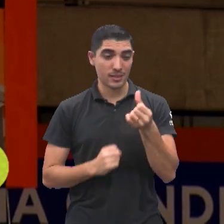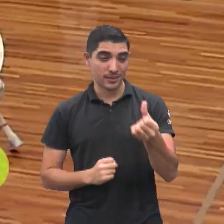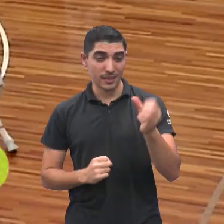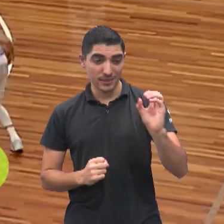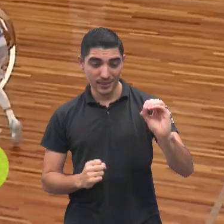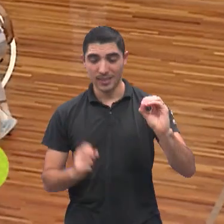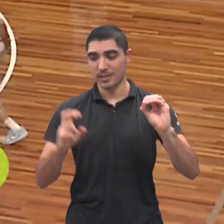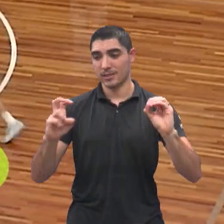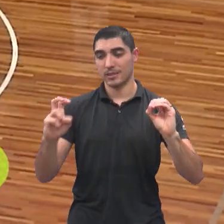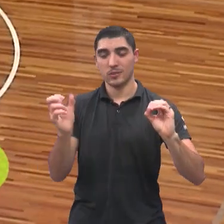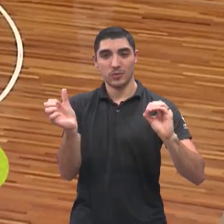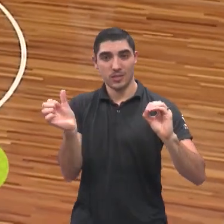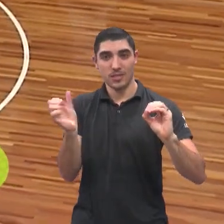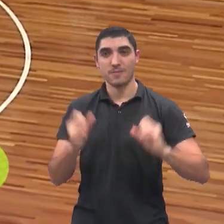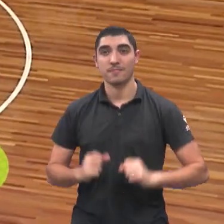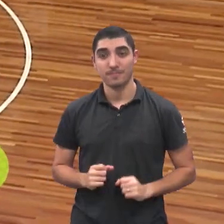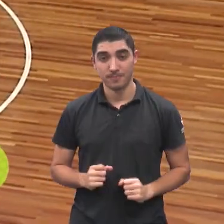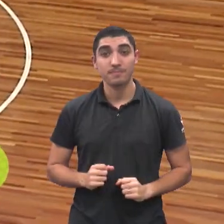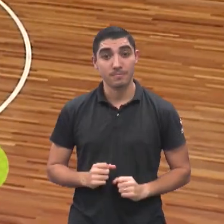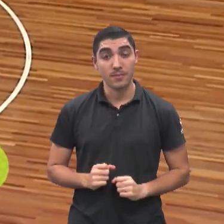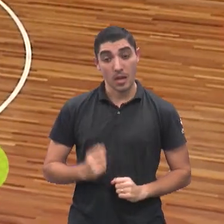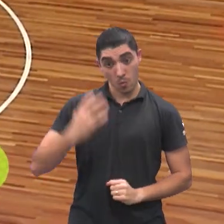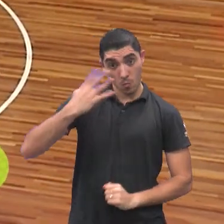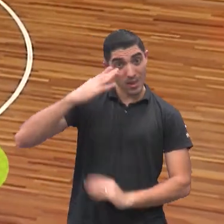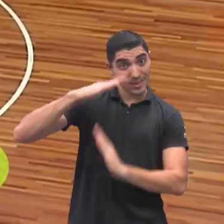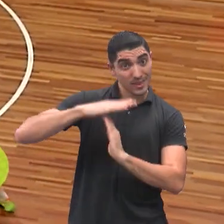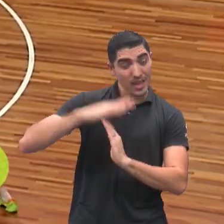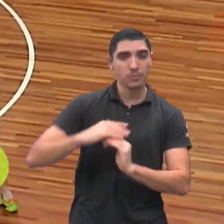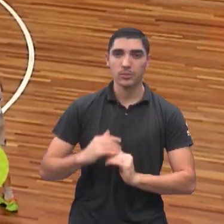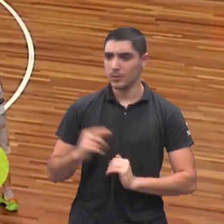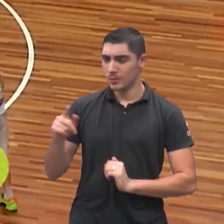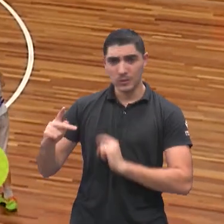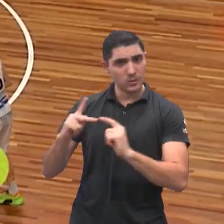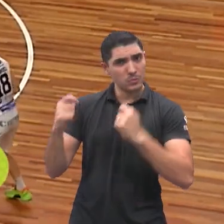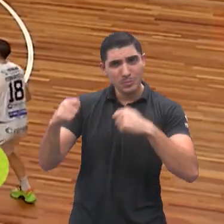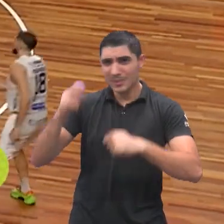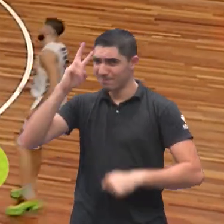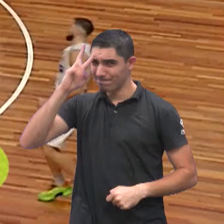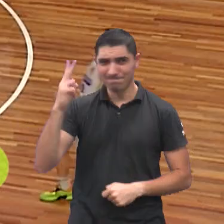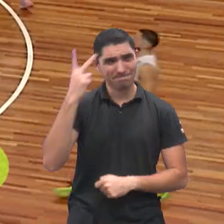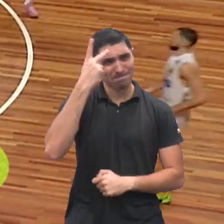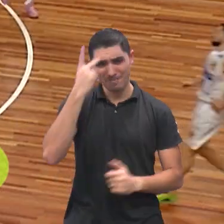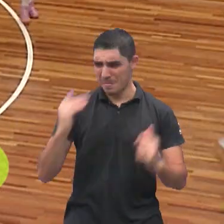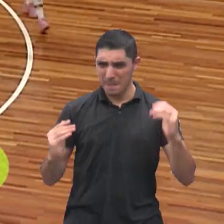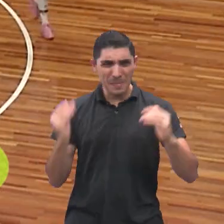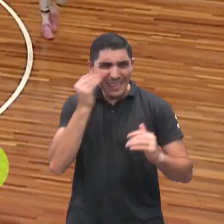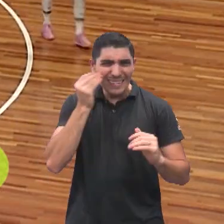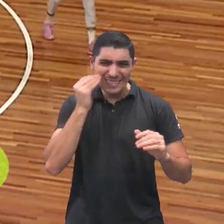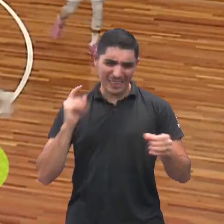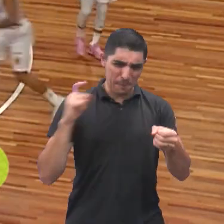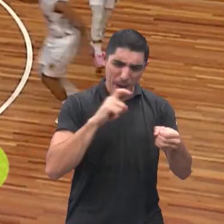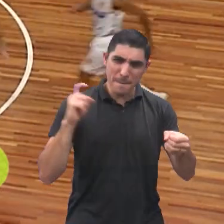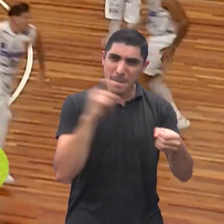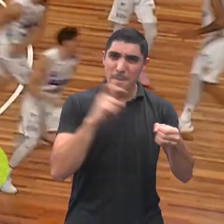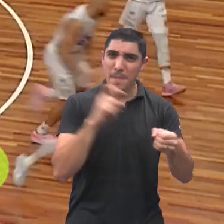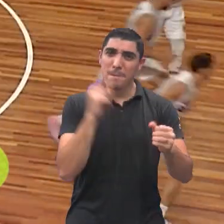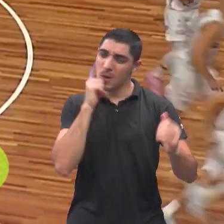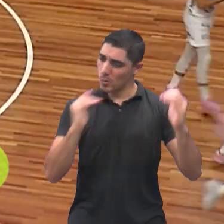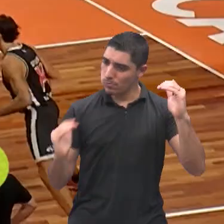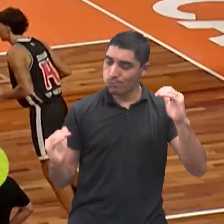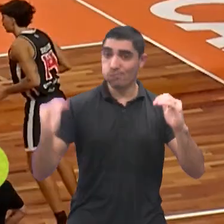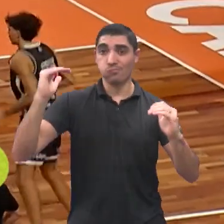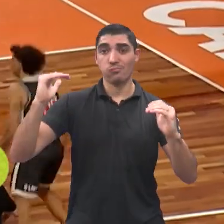60-56. No último quarto, o São José sabia que precisaria ir para cima, para não começar os playoffs em